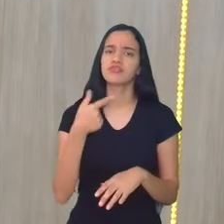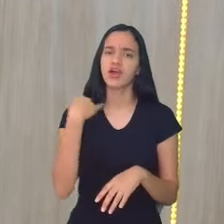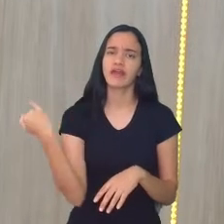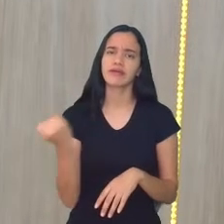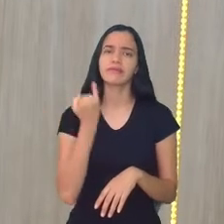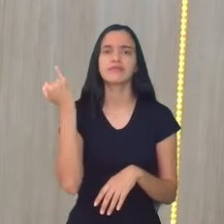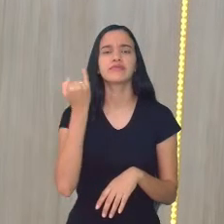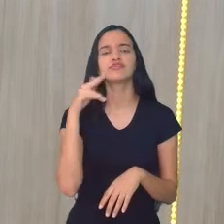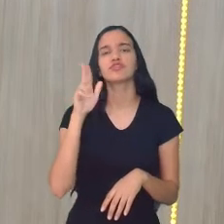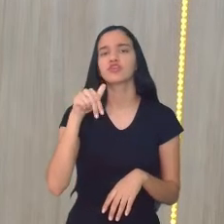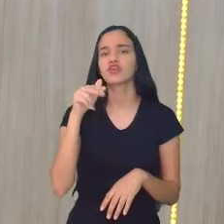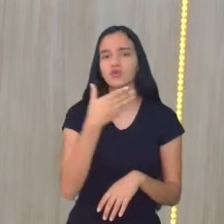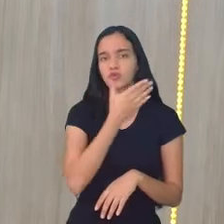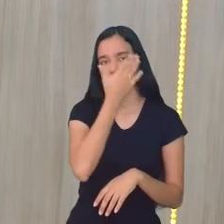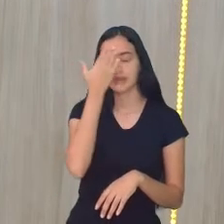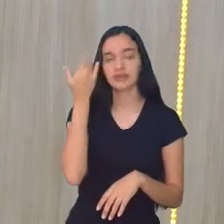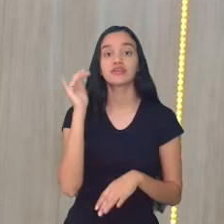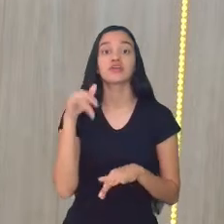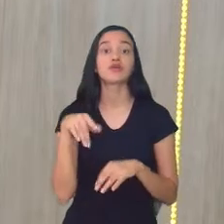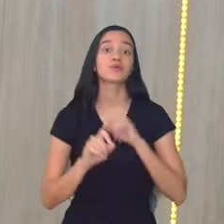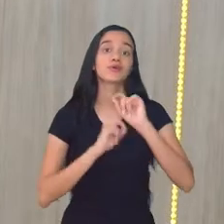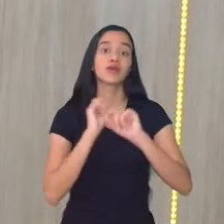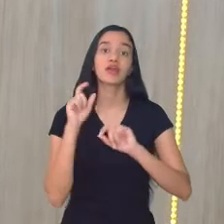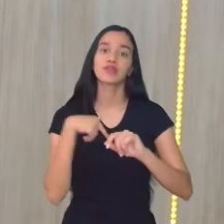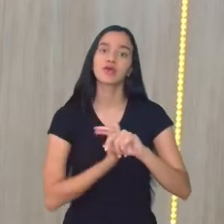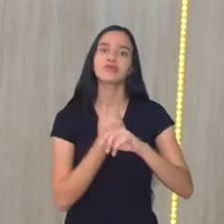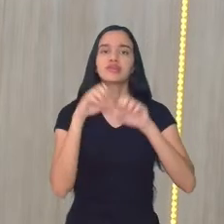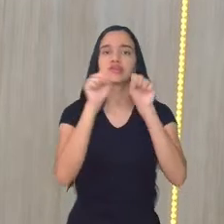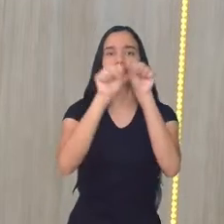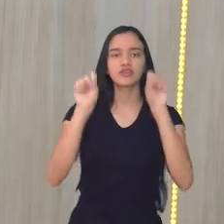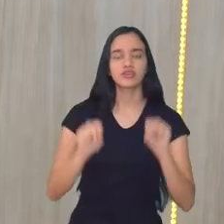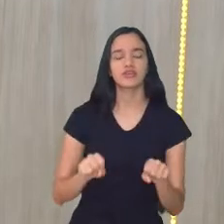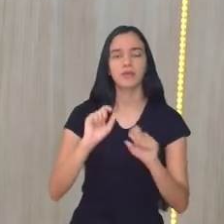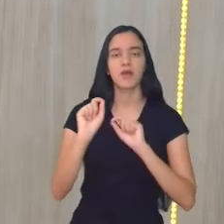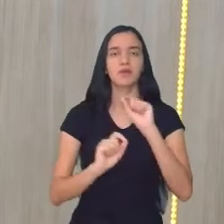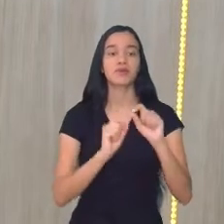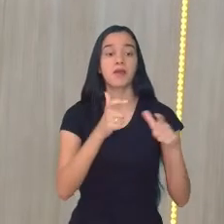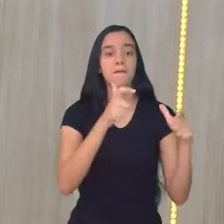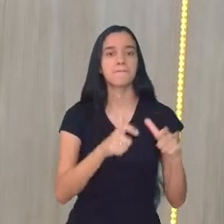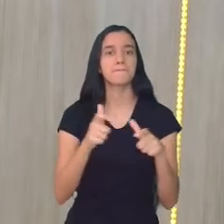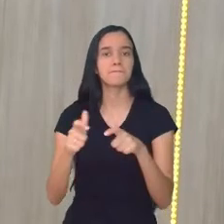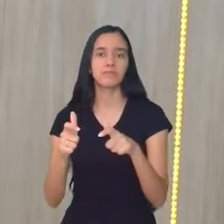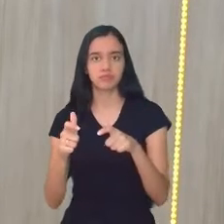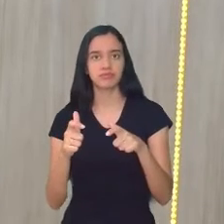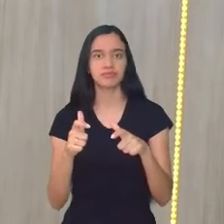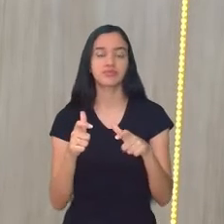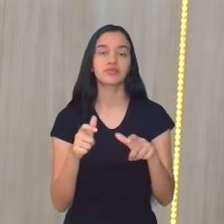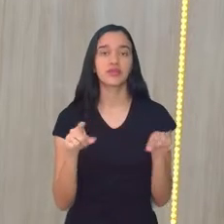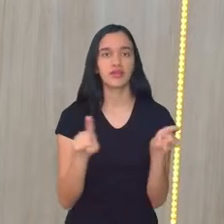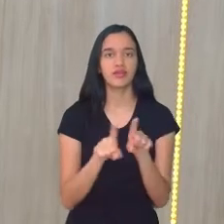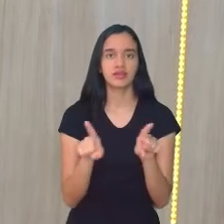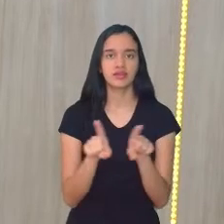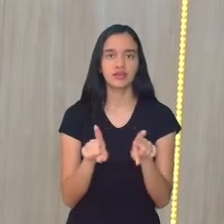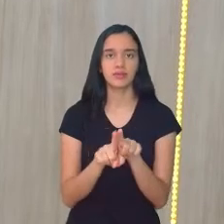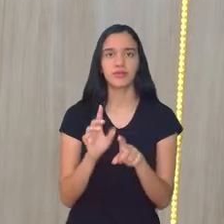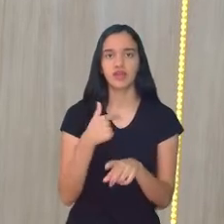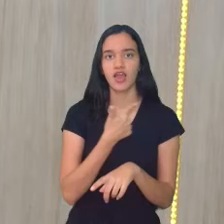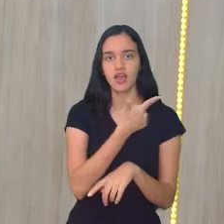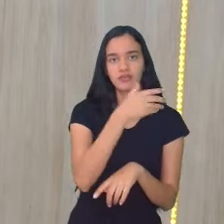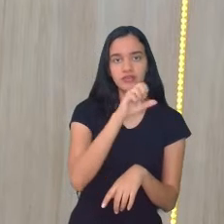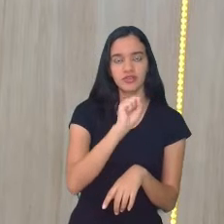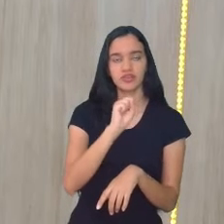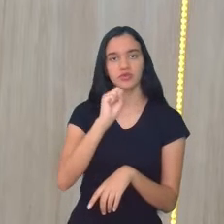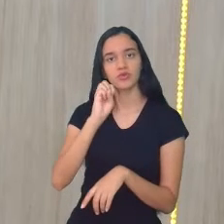importante vocês nunca esquecer, nosso sistema é posicional. E aqui eu vou ler